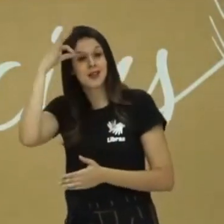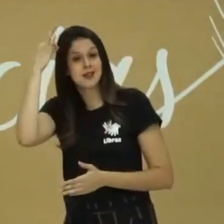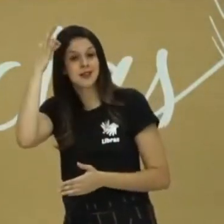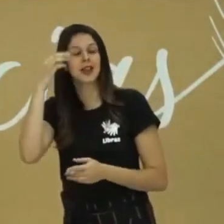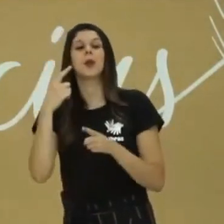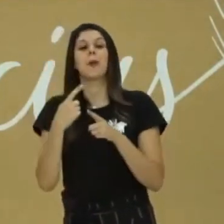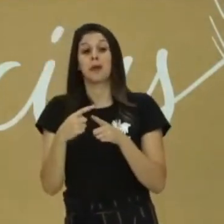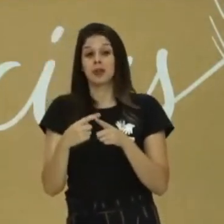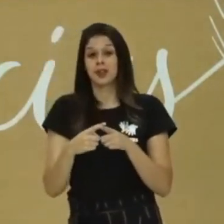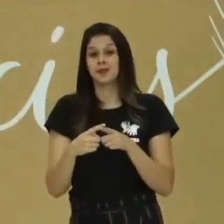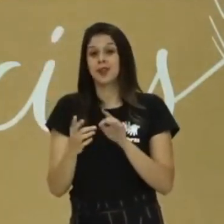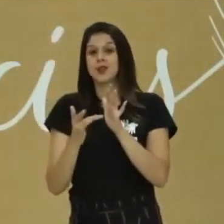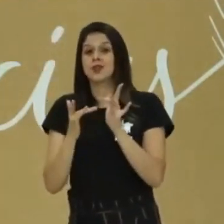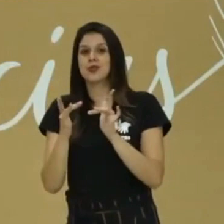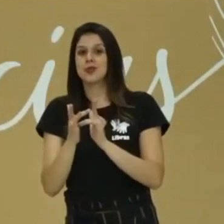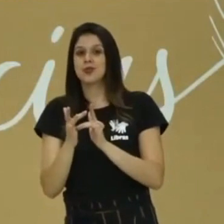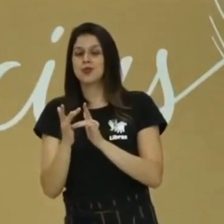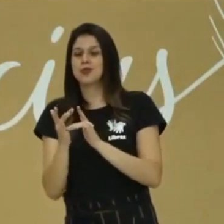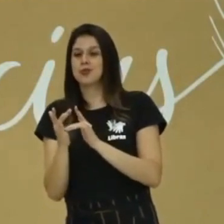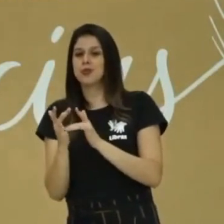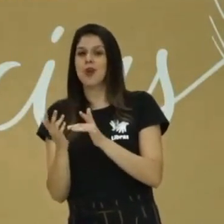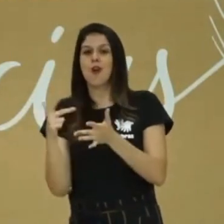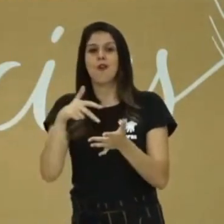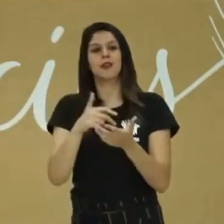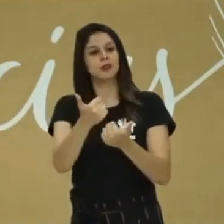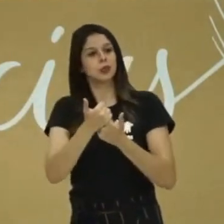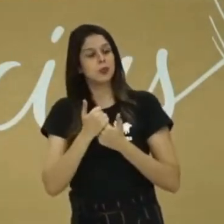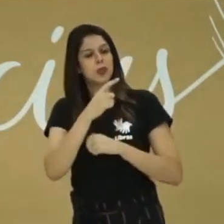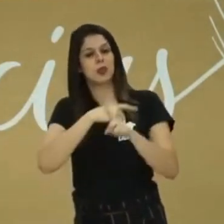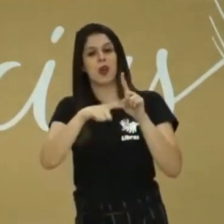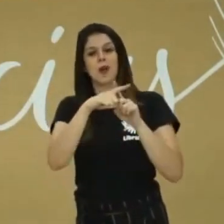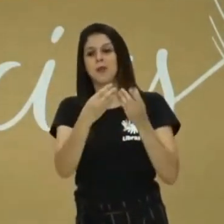porque para isso esse Cordeiro de Deus ele foi enviado